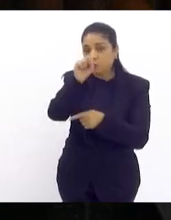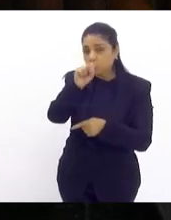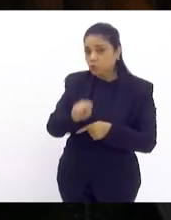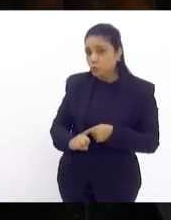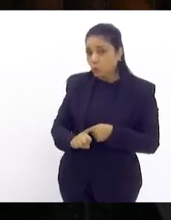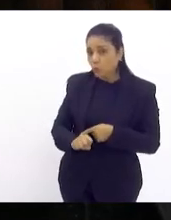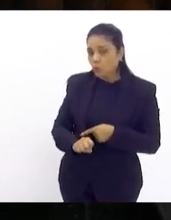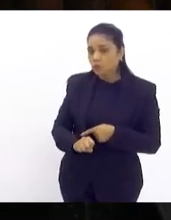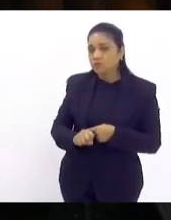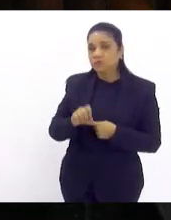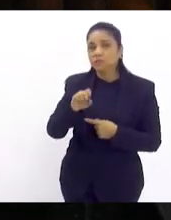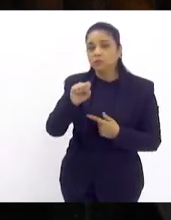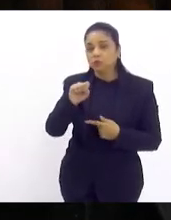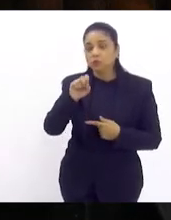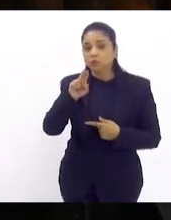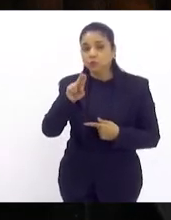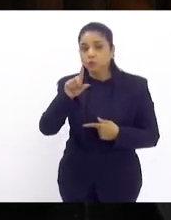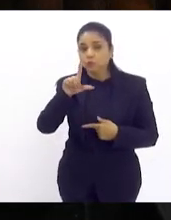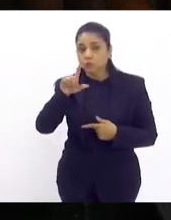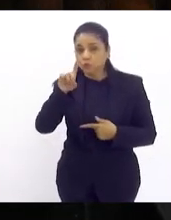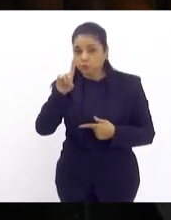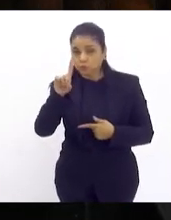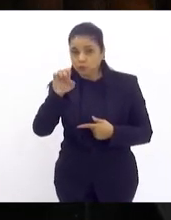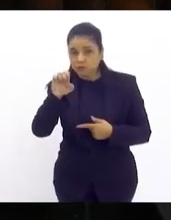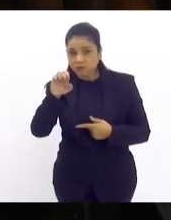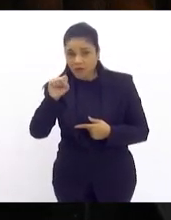e este Parlamento